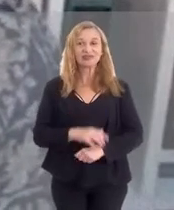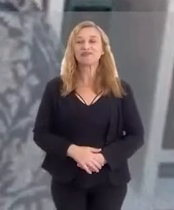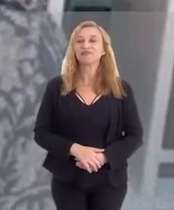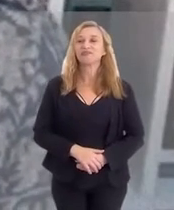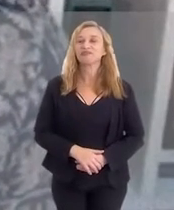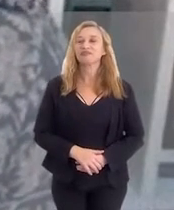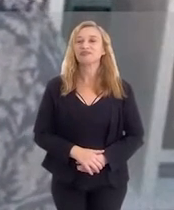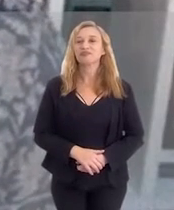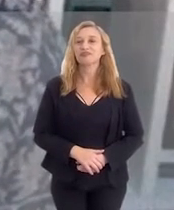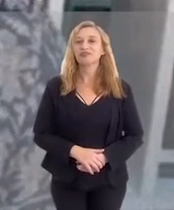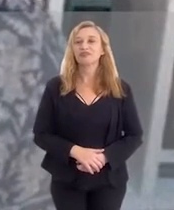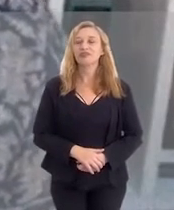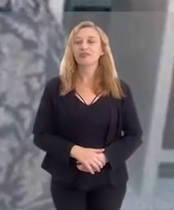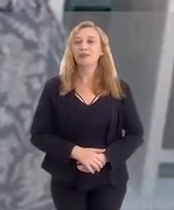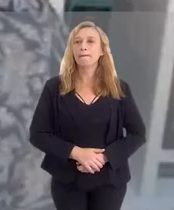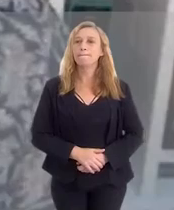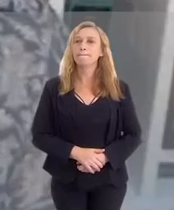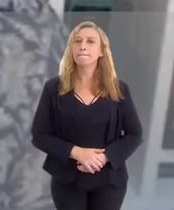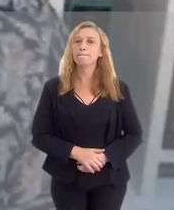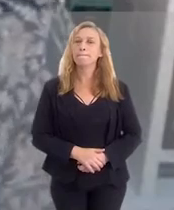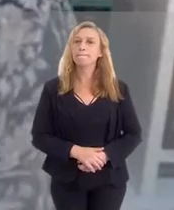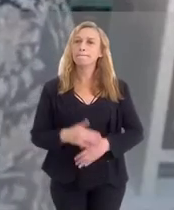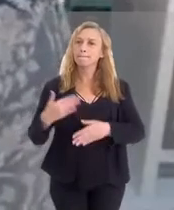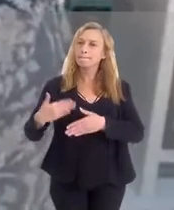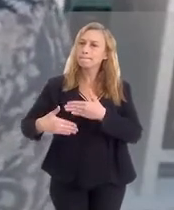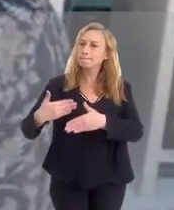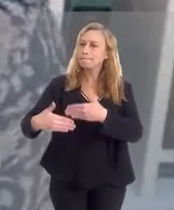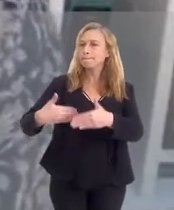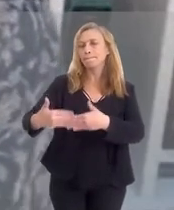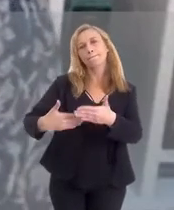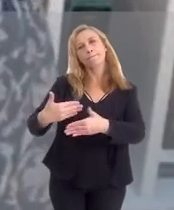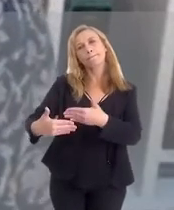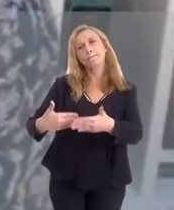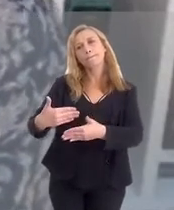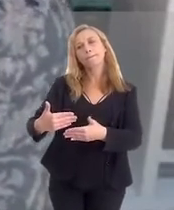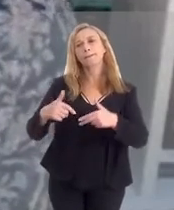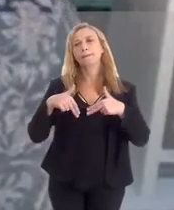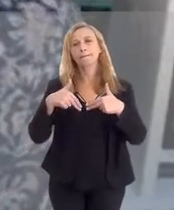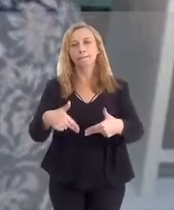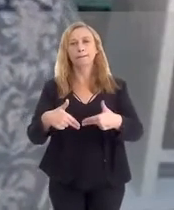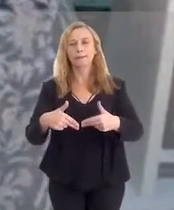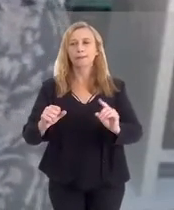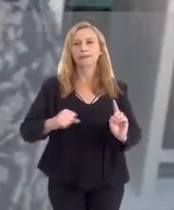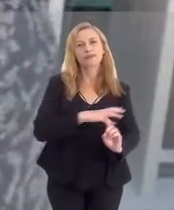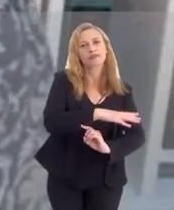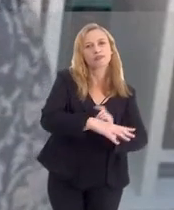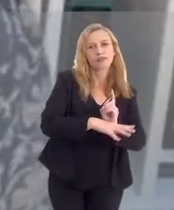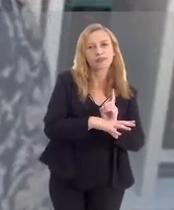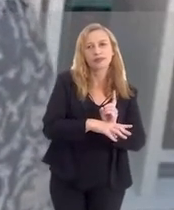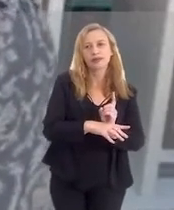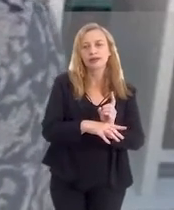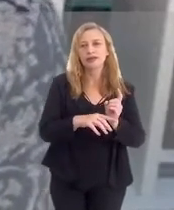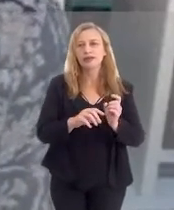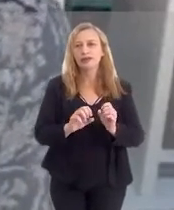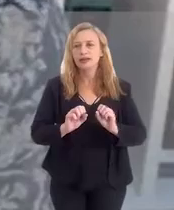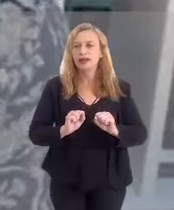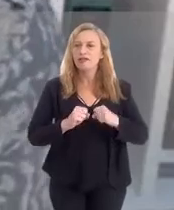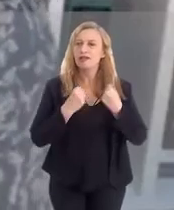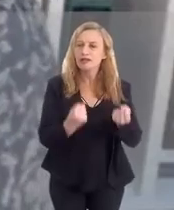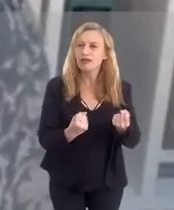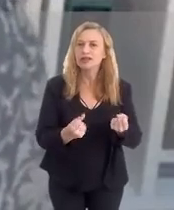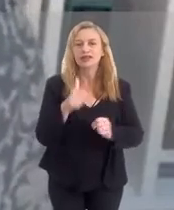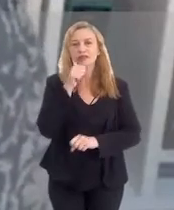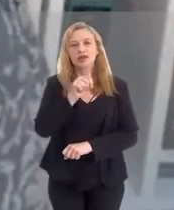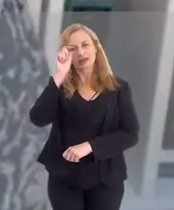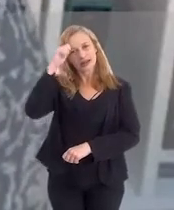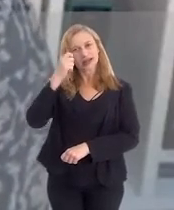aqui, né? E você tem uma trajetória que leva do ativismo social à defesa,